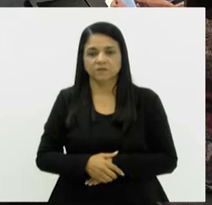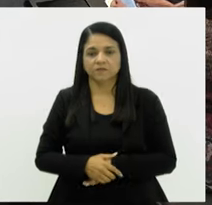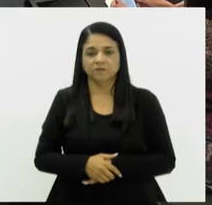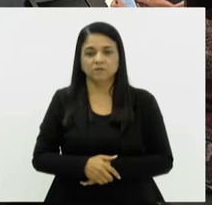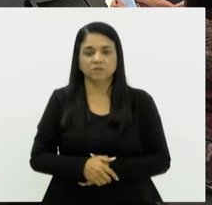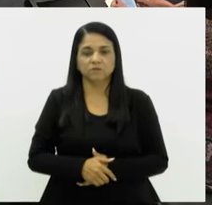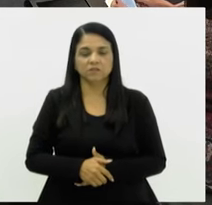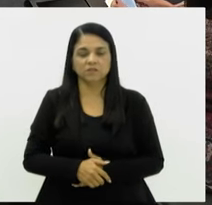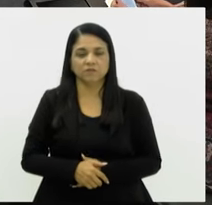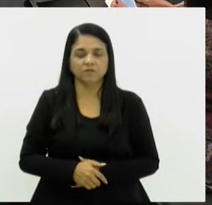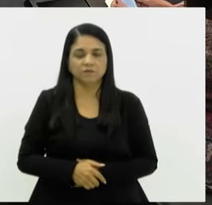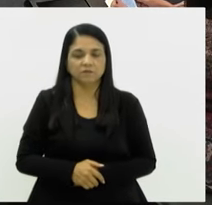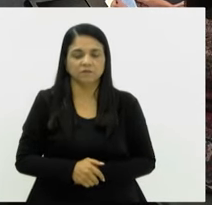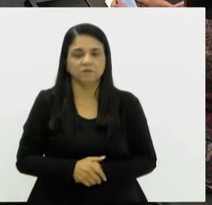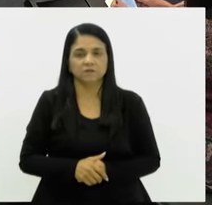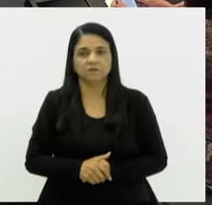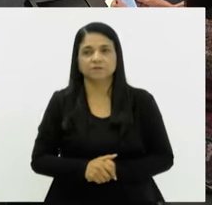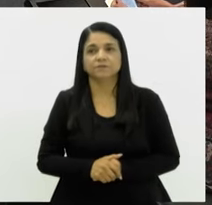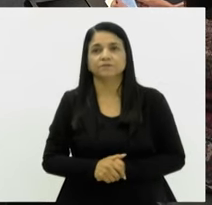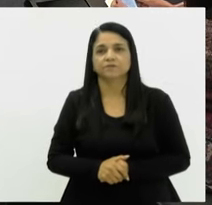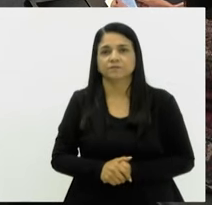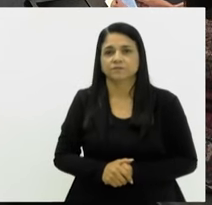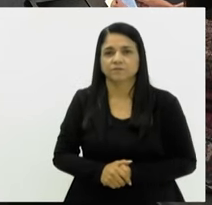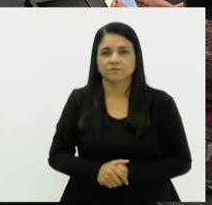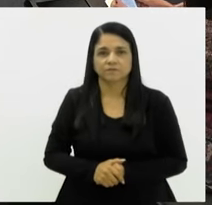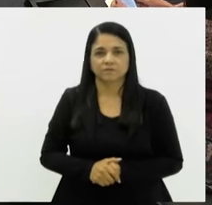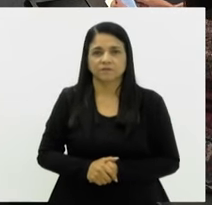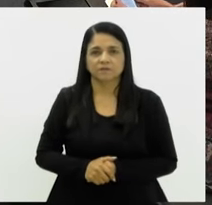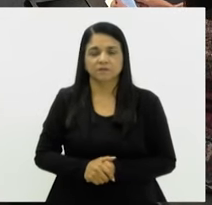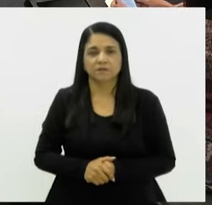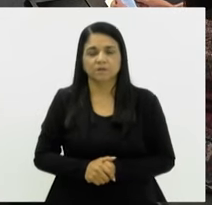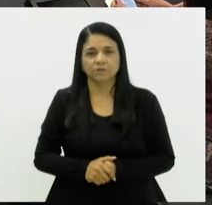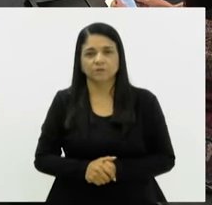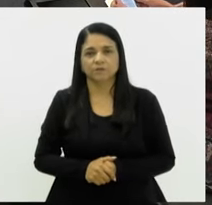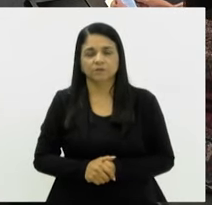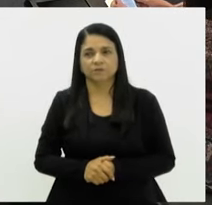Rapidamente, senhora presidenta, deputados, deputadas. Ô, Mink,